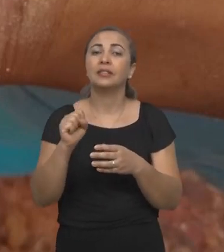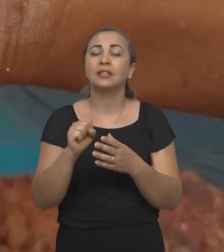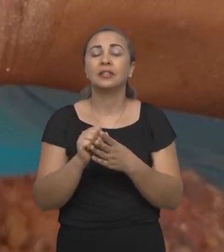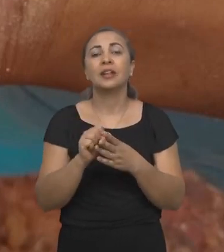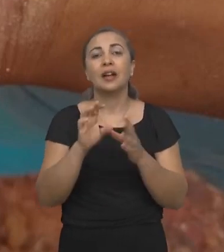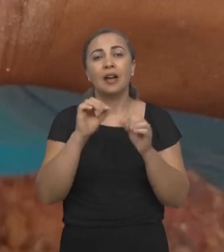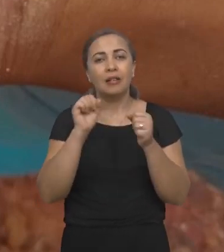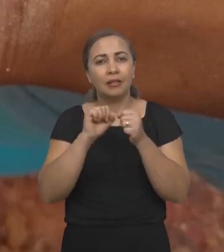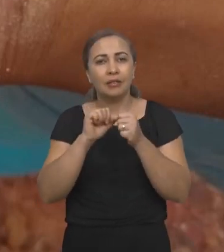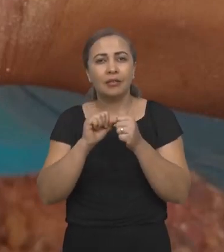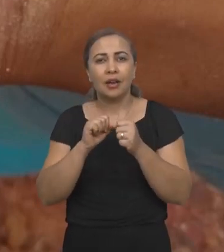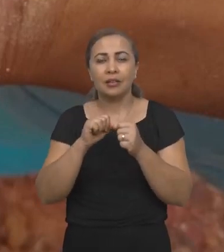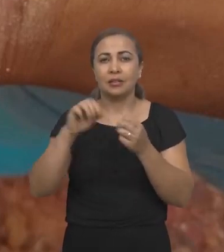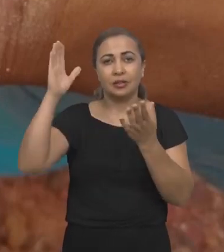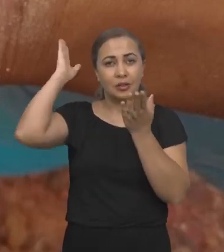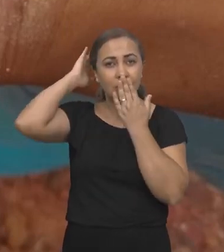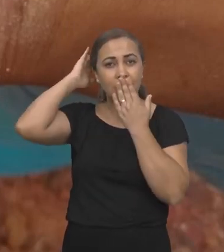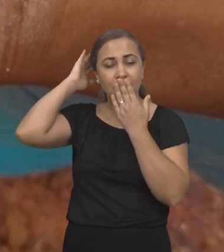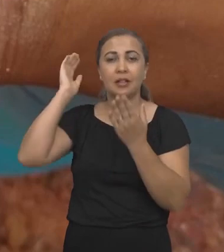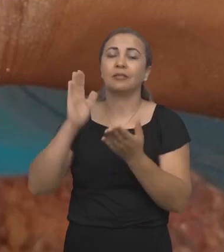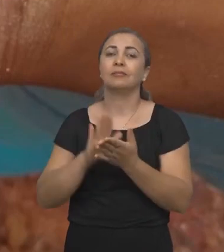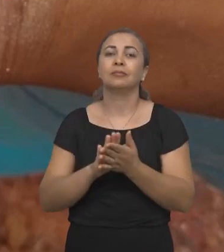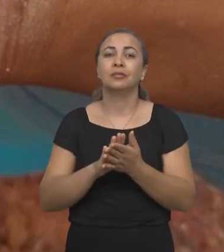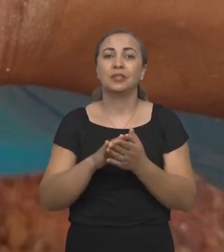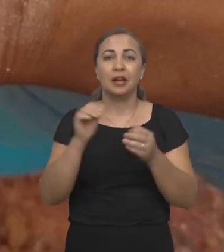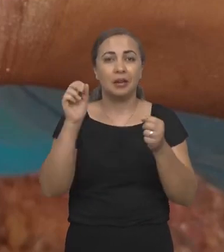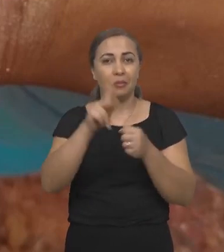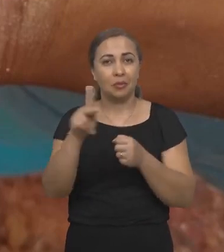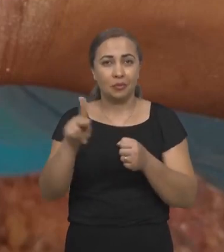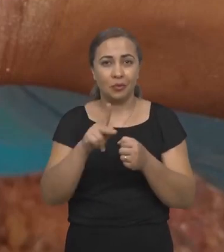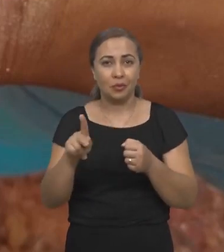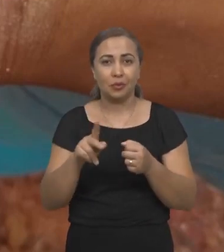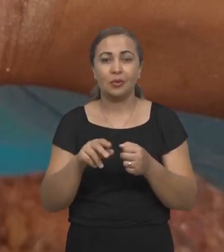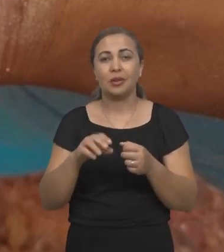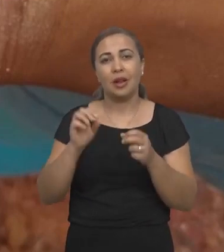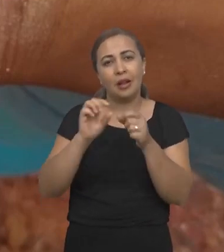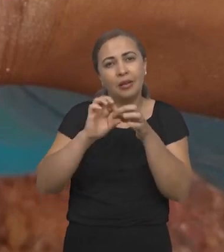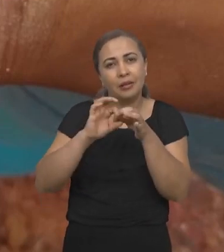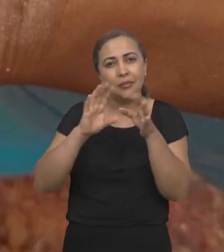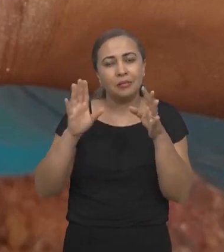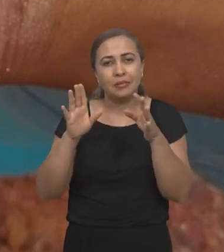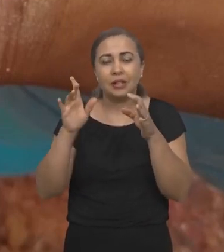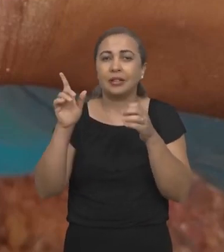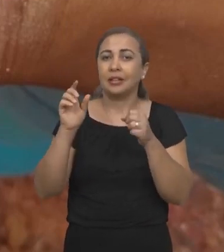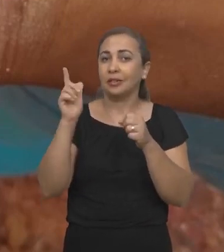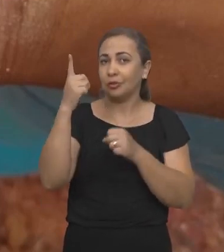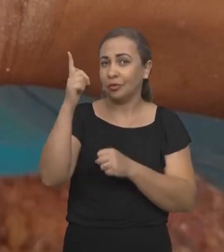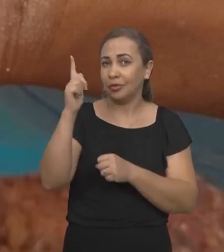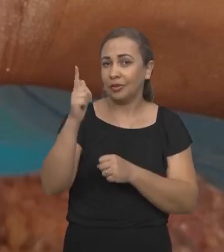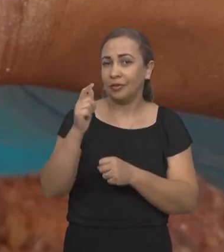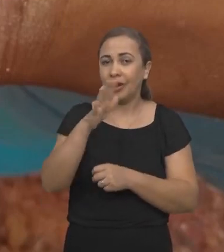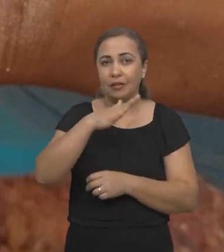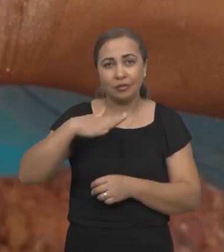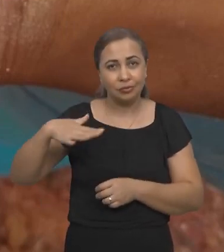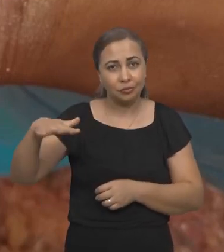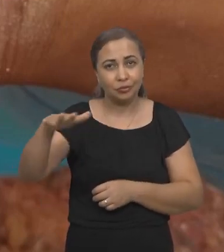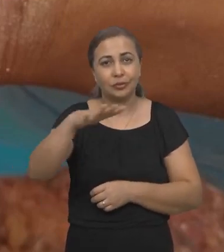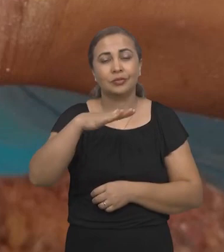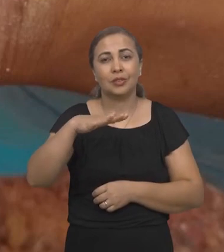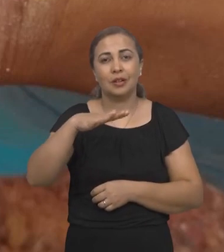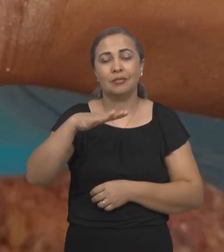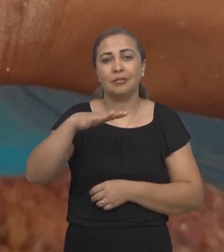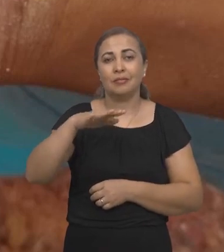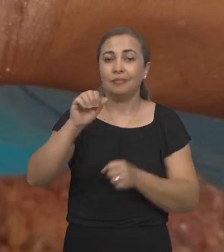mulher indígena da aldeia Itapuã Tupinambá e professora, né, licenciada em geografia do componente curricular